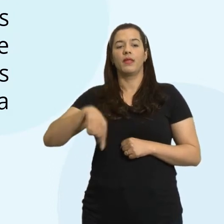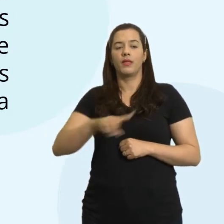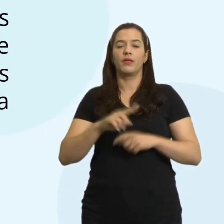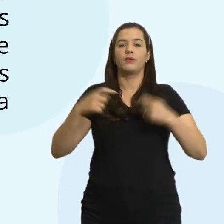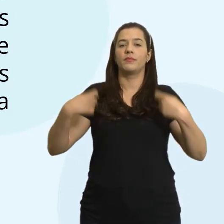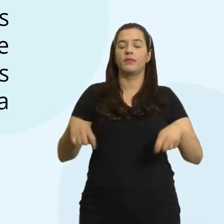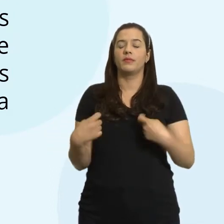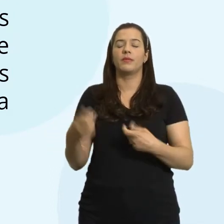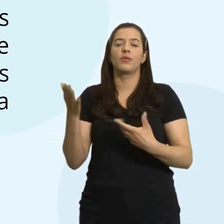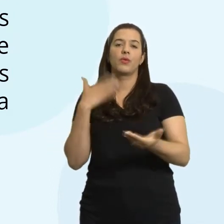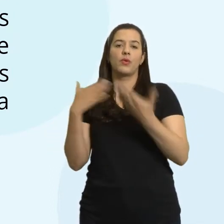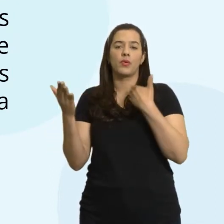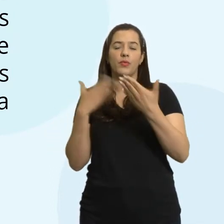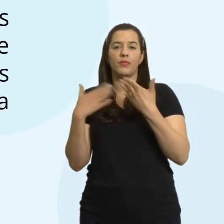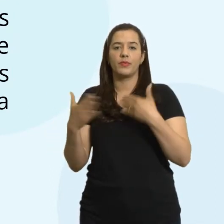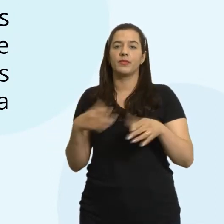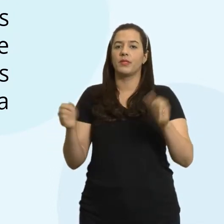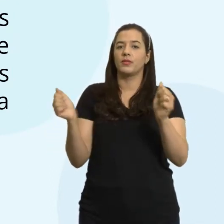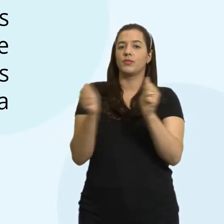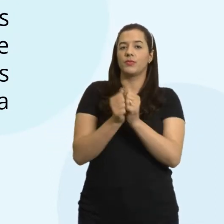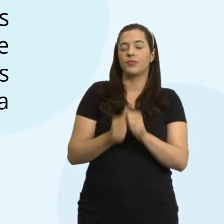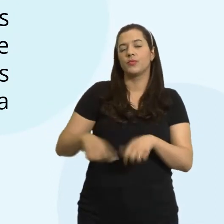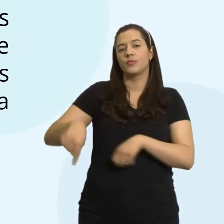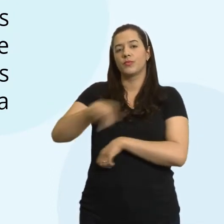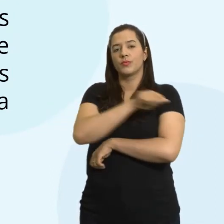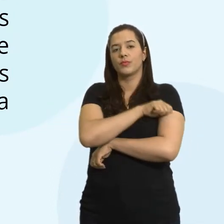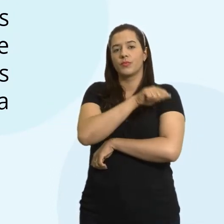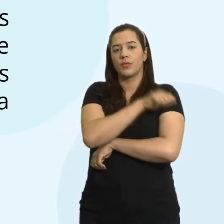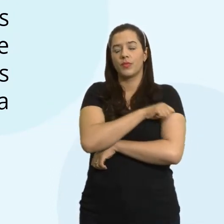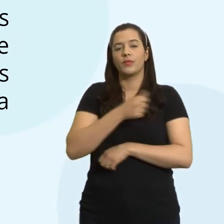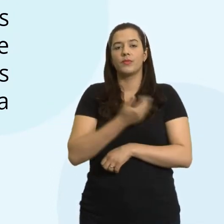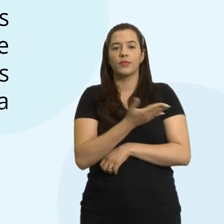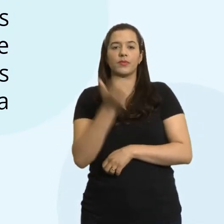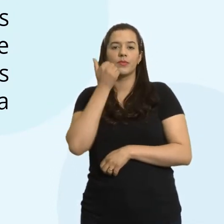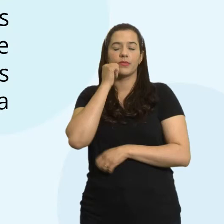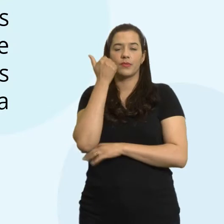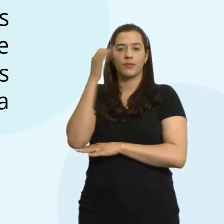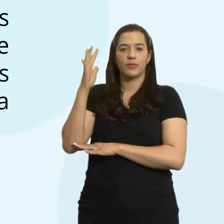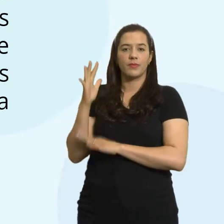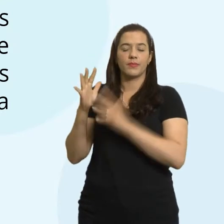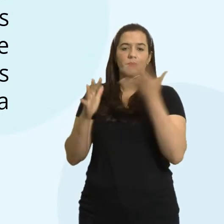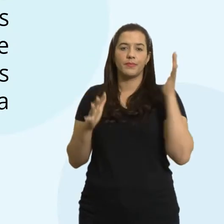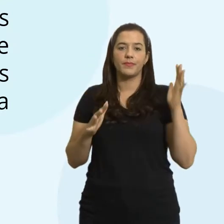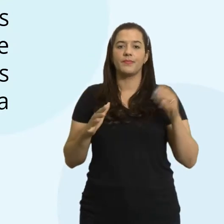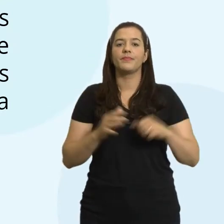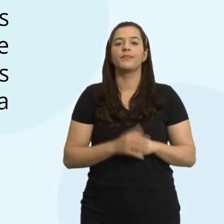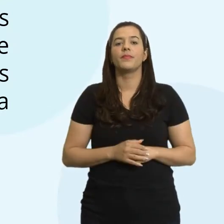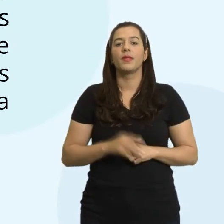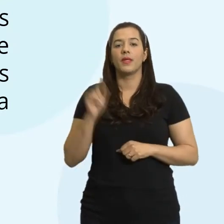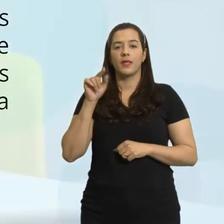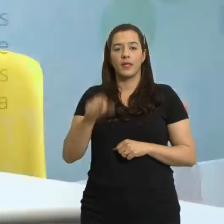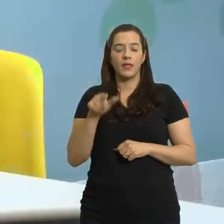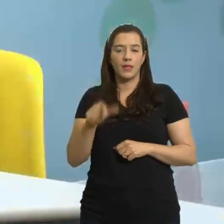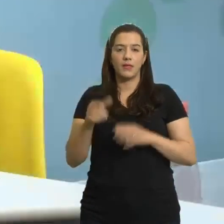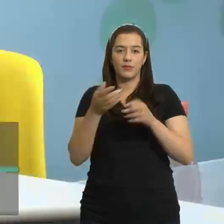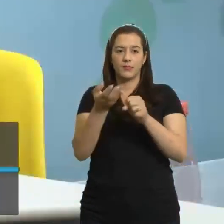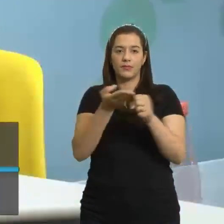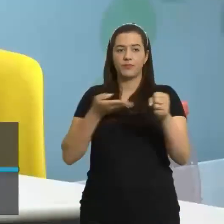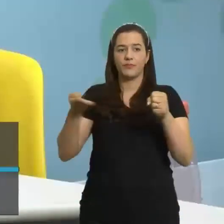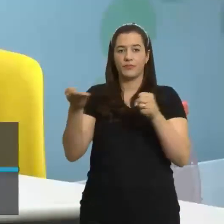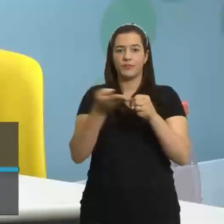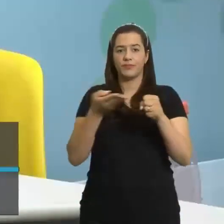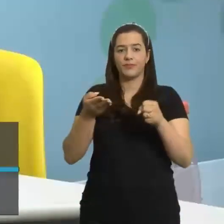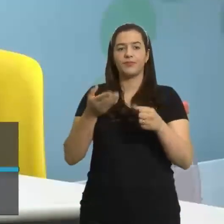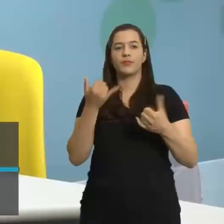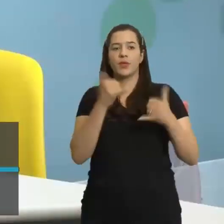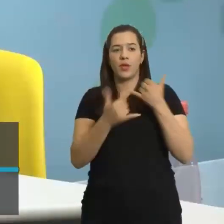precisa discutir com os nossos estudantes enquanto professores de ciência da natureza. A mesma radiação que pode fazer